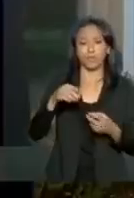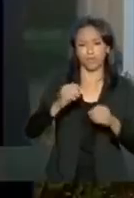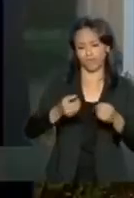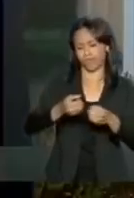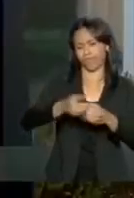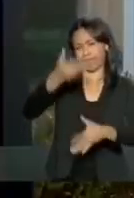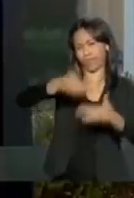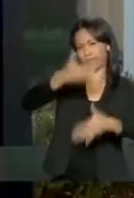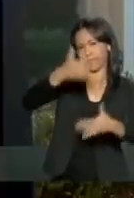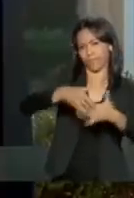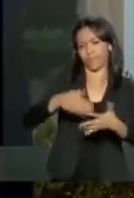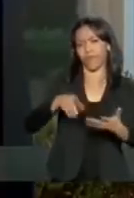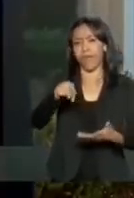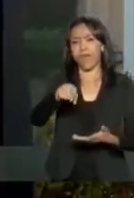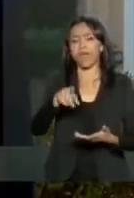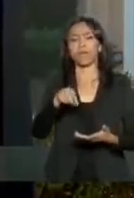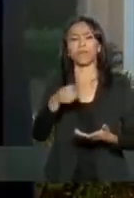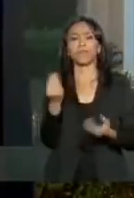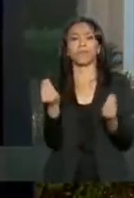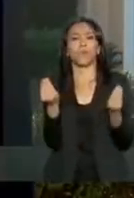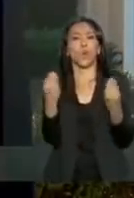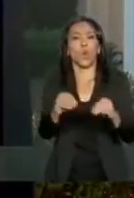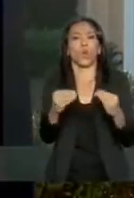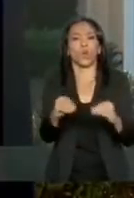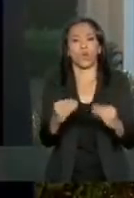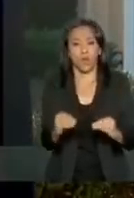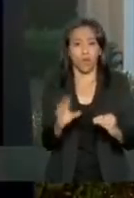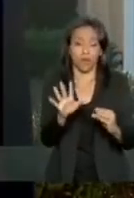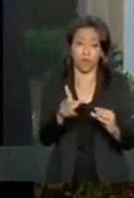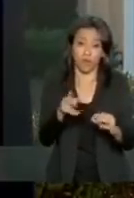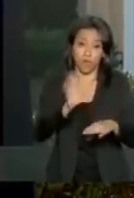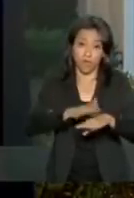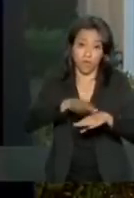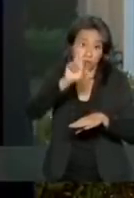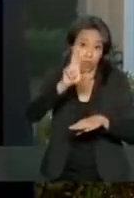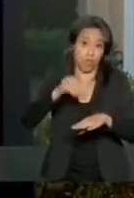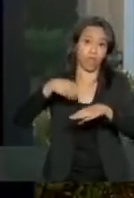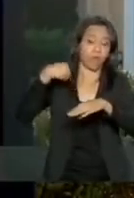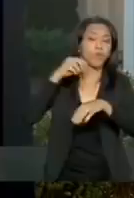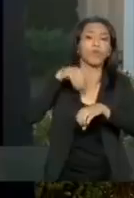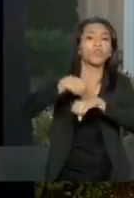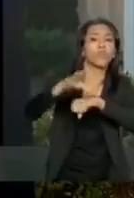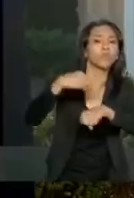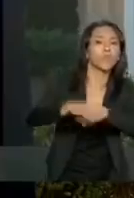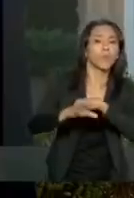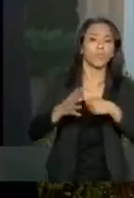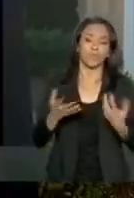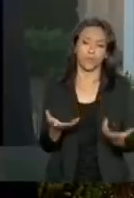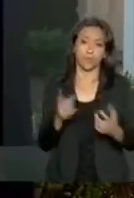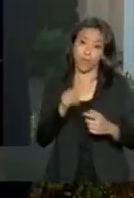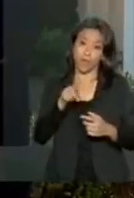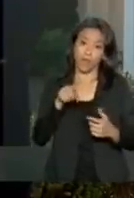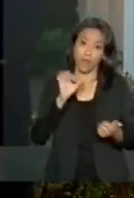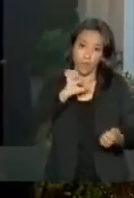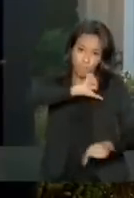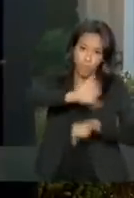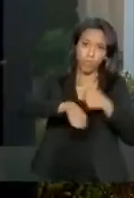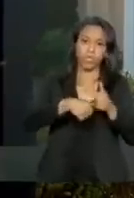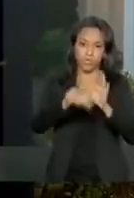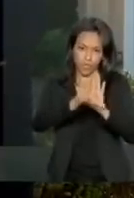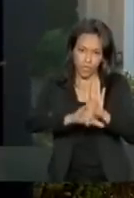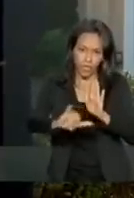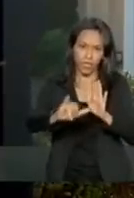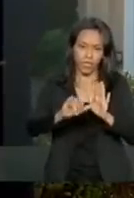responsáveis pelo conteúdo nas suas plataformas, o que não é o caso no momento. Essa é uma possível mudança de legislação que o senhor